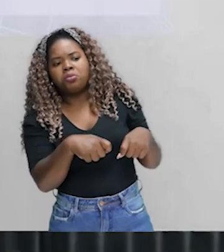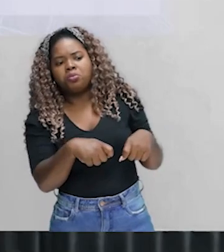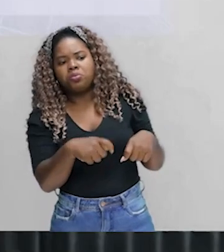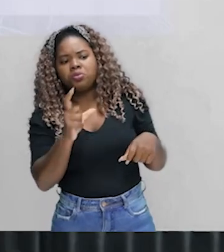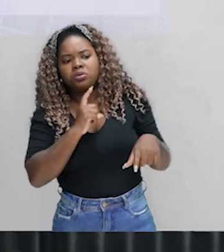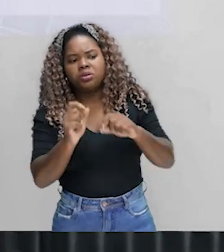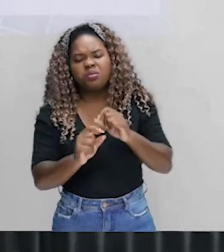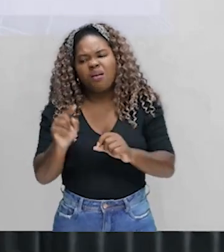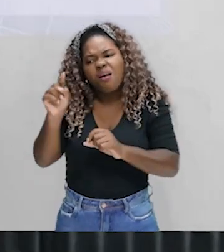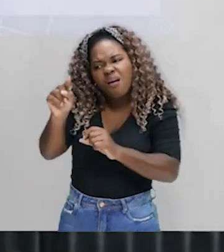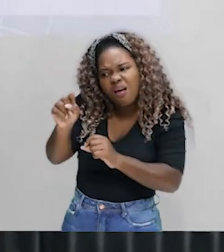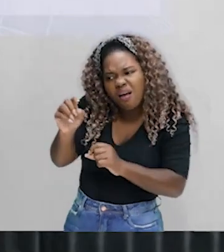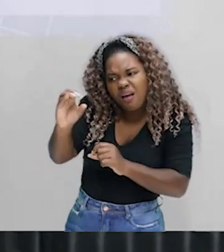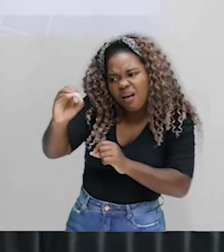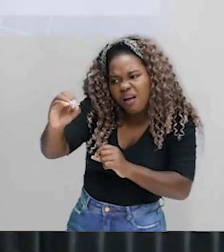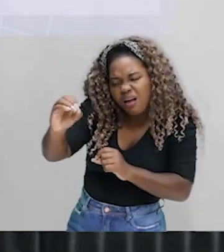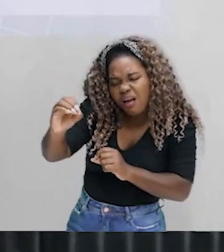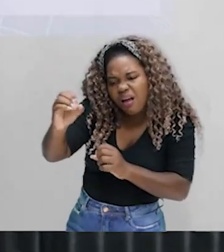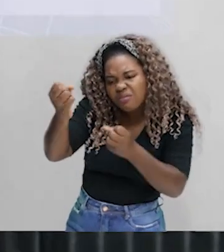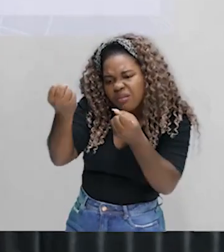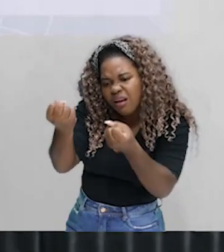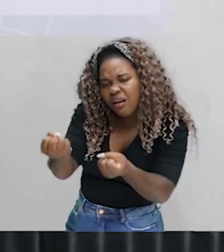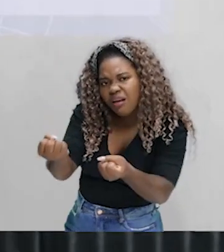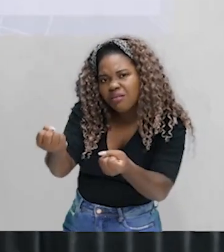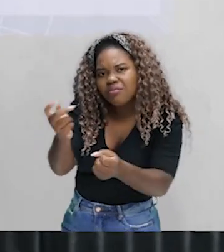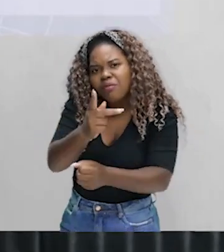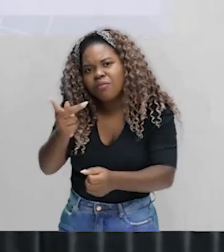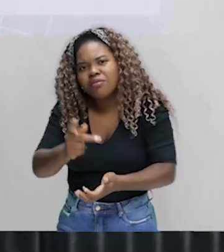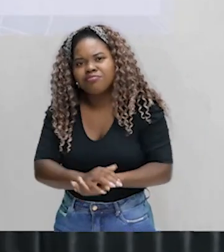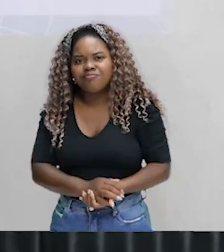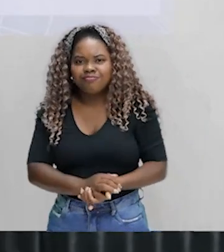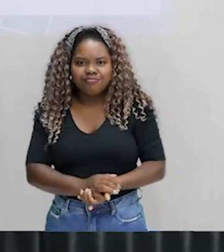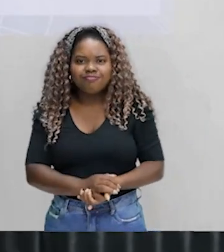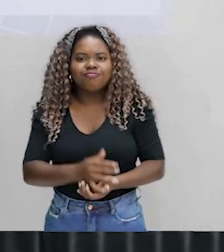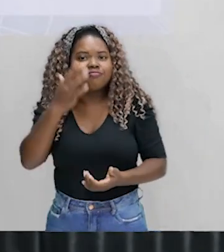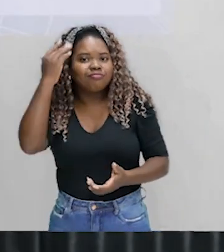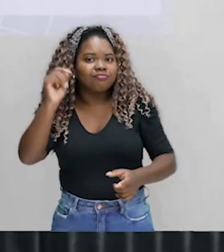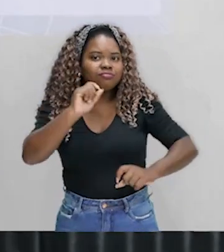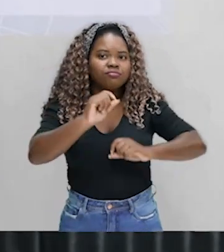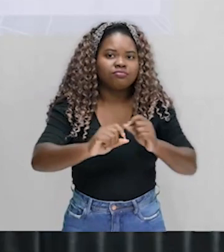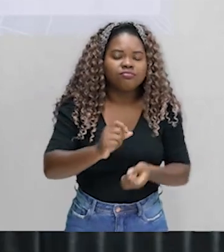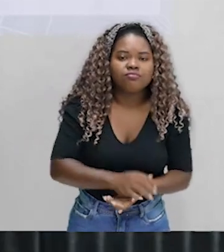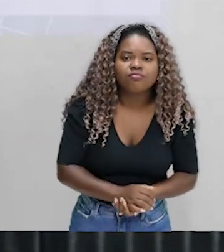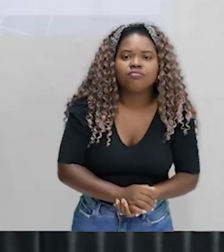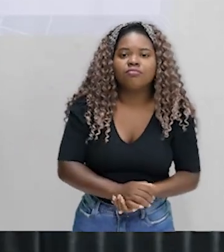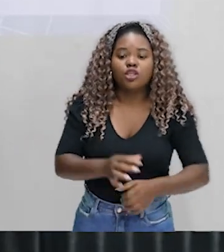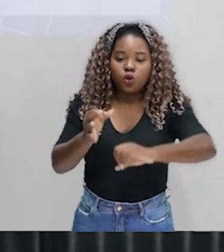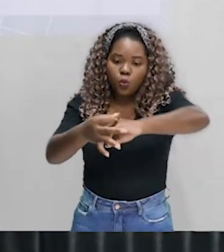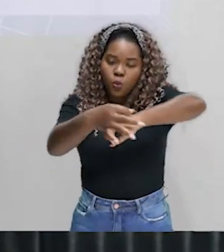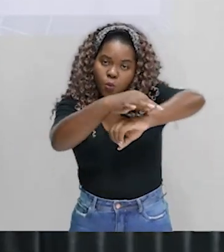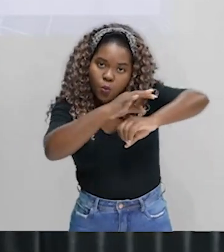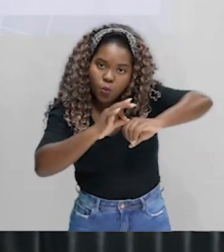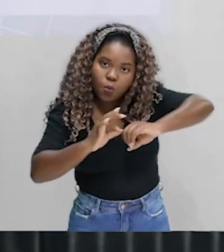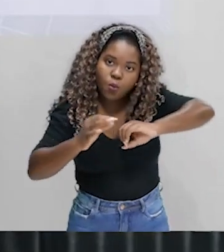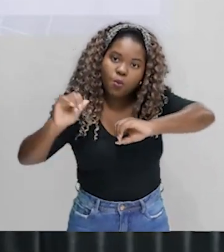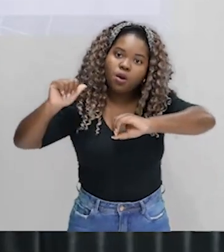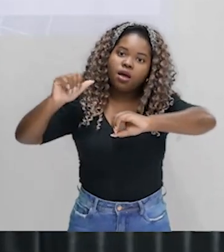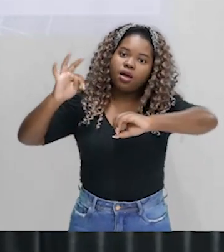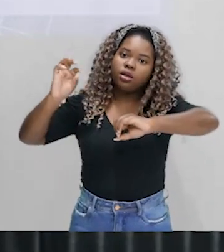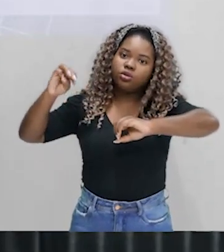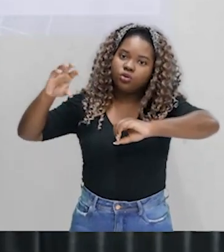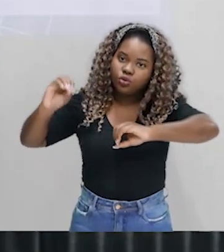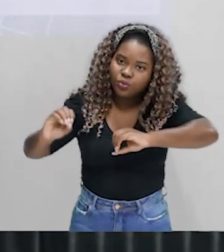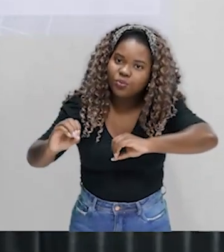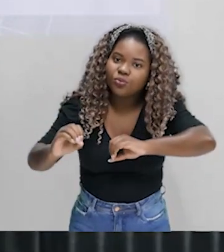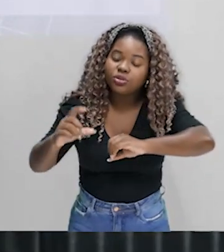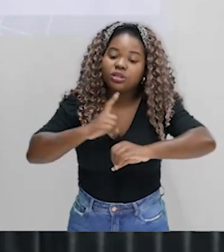muito pequeno com a massa tão grande acumulada nesse ponto. Nós sabemos que, por exemplo, os átomos, eles são formados